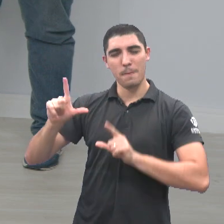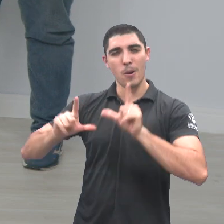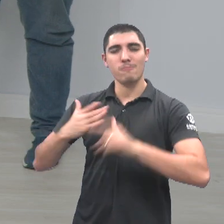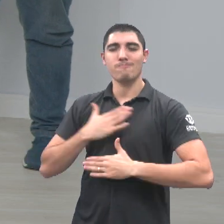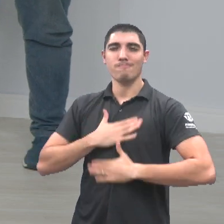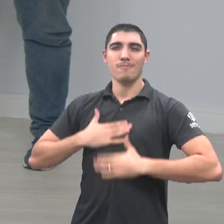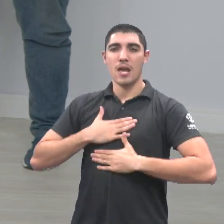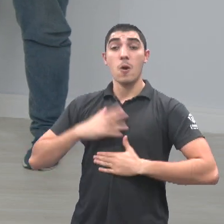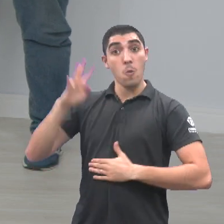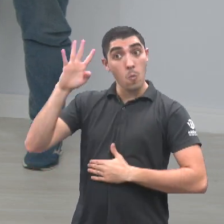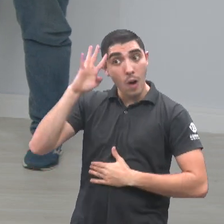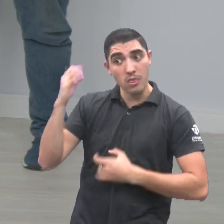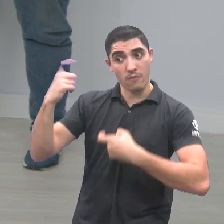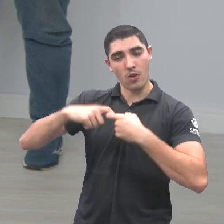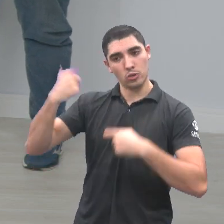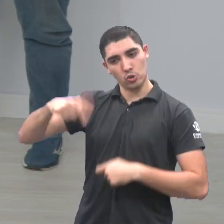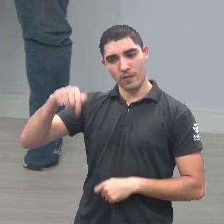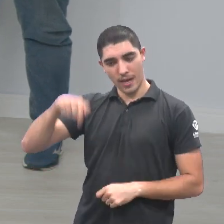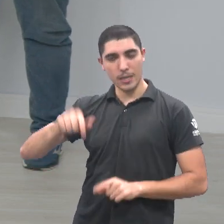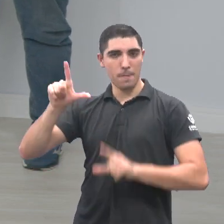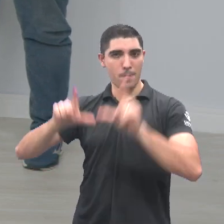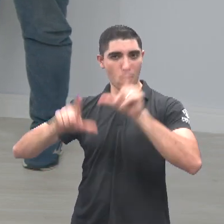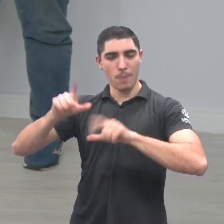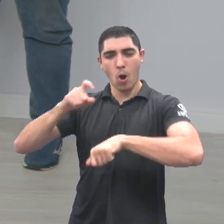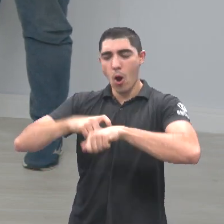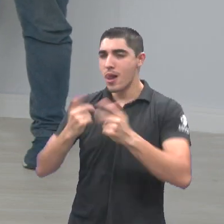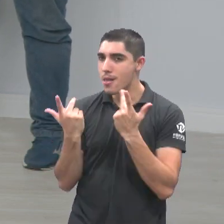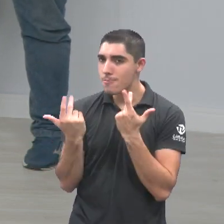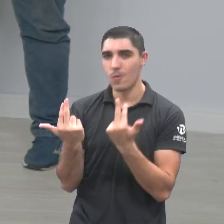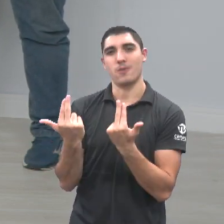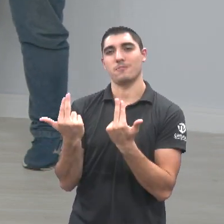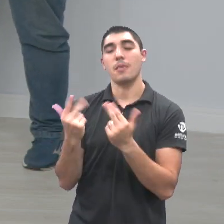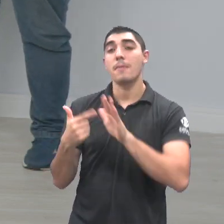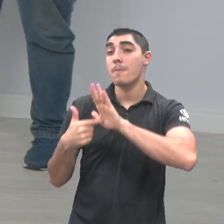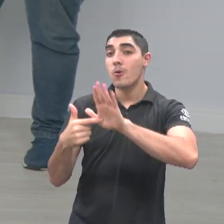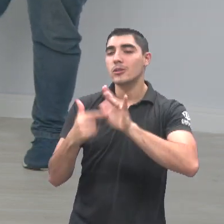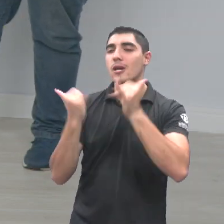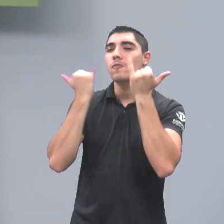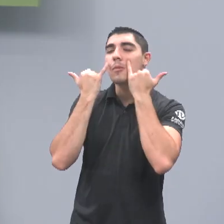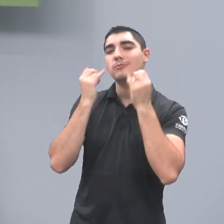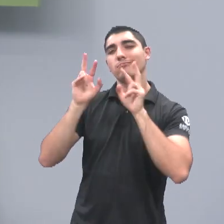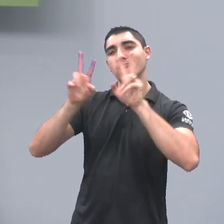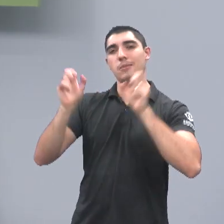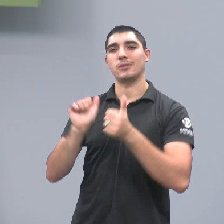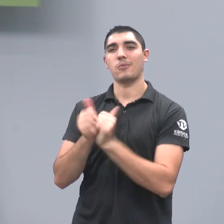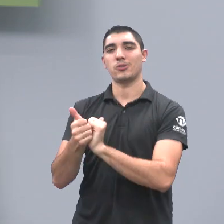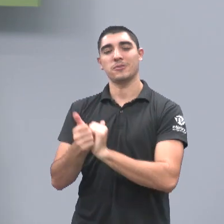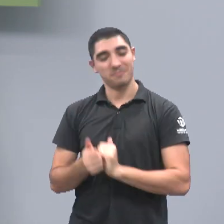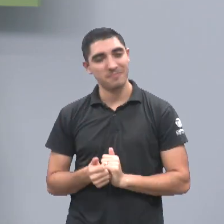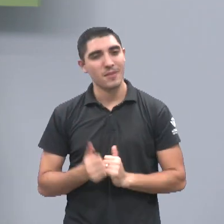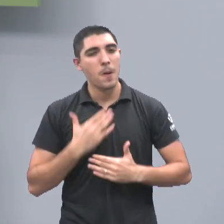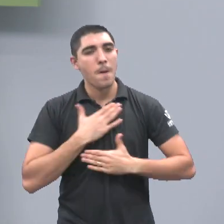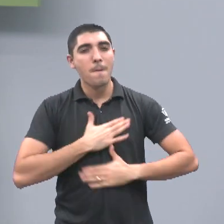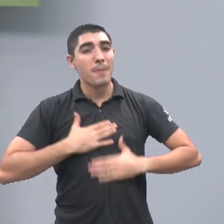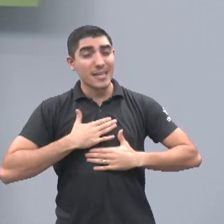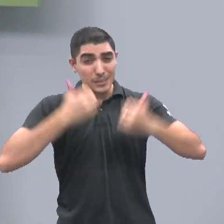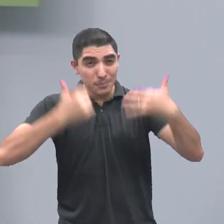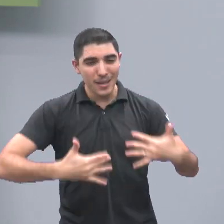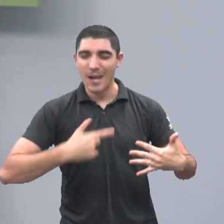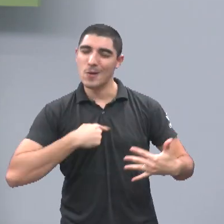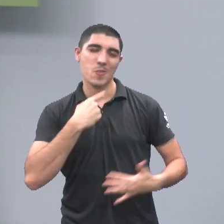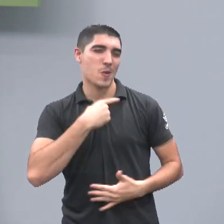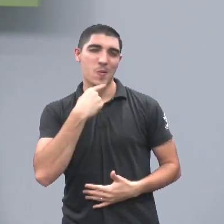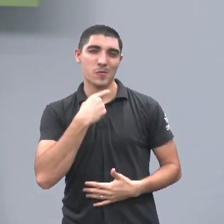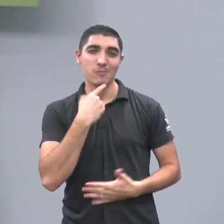Quarta-feira estaremos de volta aqui nesse mesmo bate-horário, bate-canal, para falar muito de esporte de São José. Foi um prazer inenarrável estar em mais um Hora do